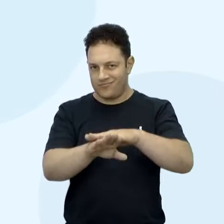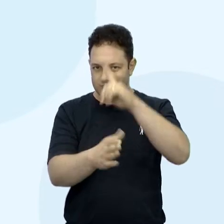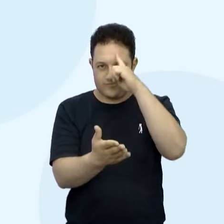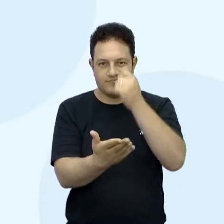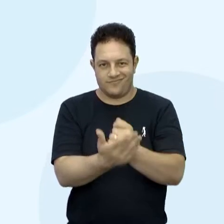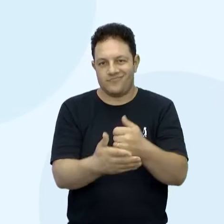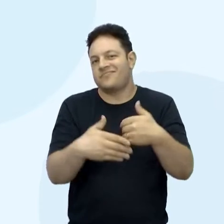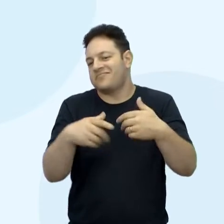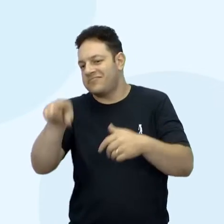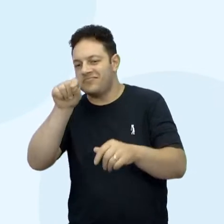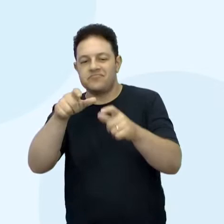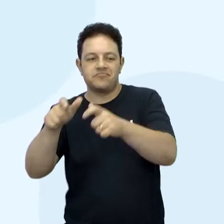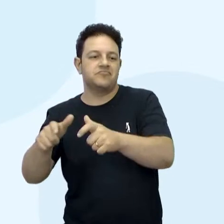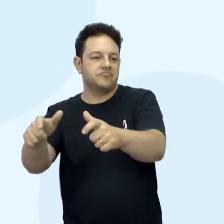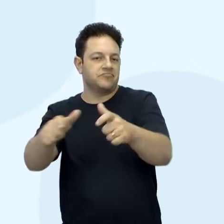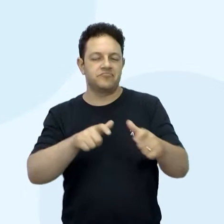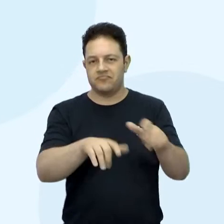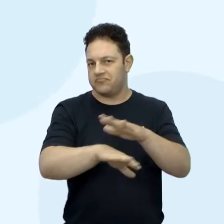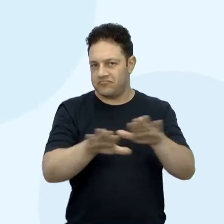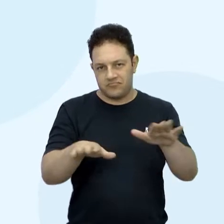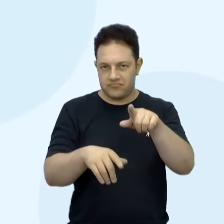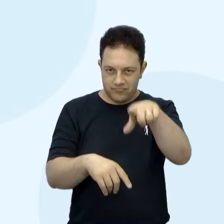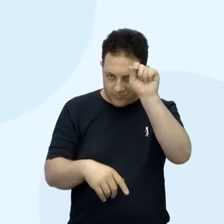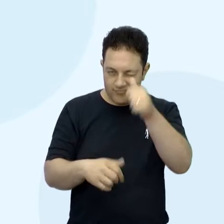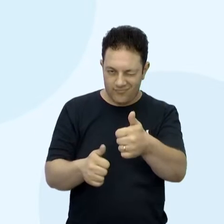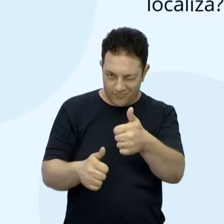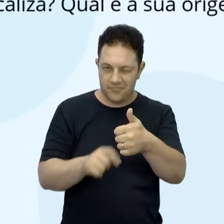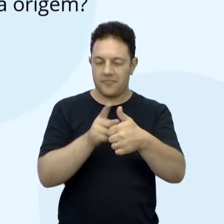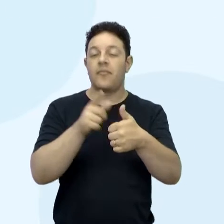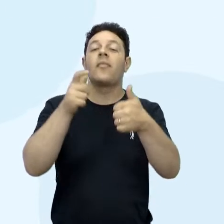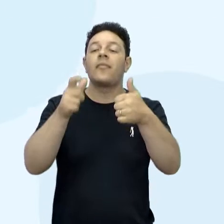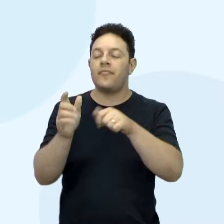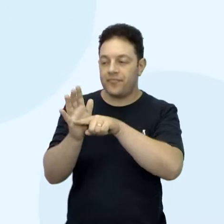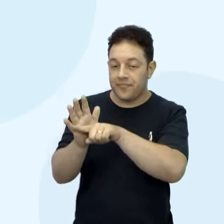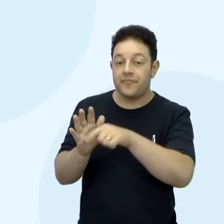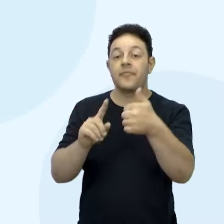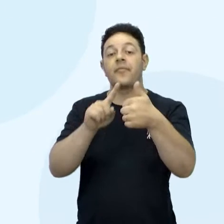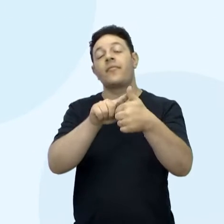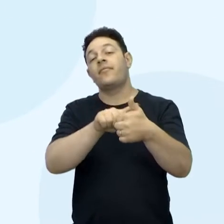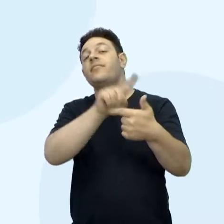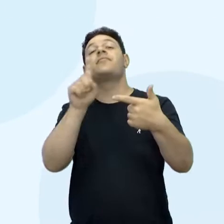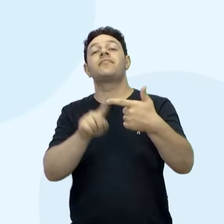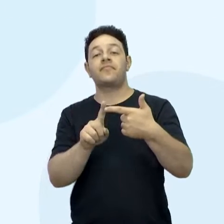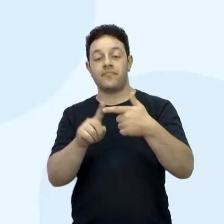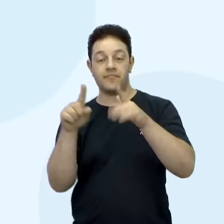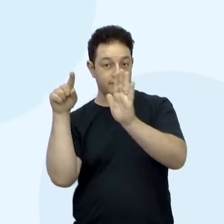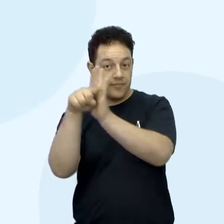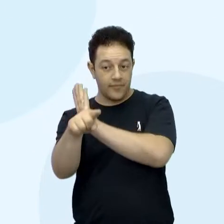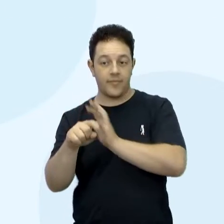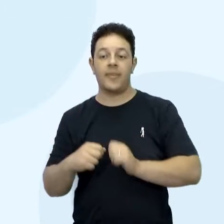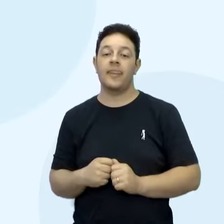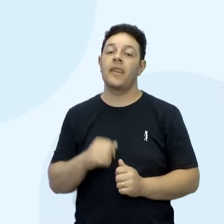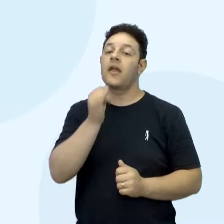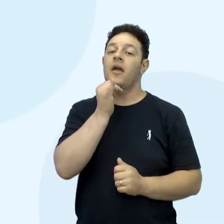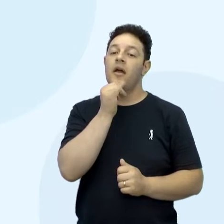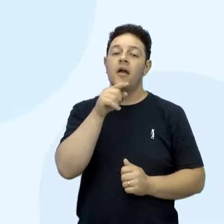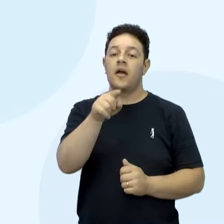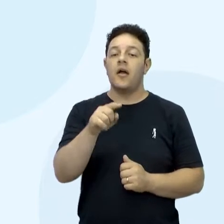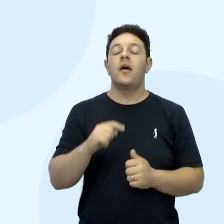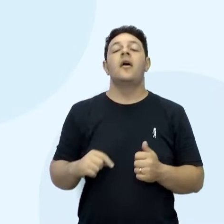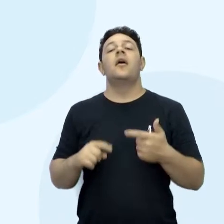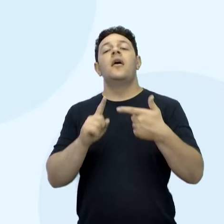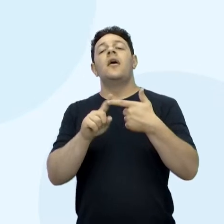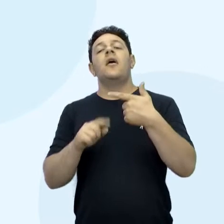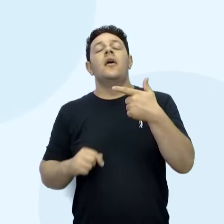qual espaço que você deveria pesquisar, tá? Depois de escolher o espaço de vivência, vem a segunda pergunta,